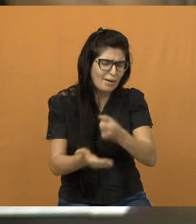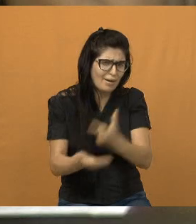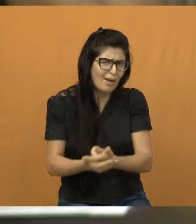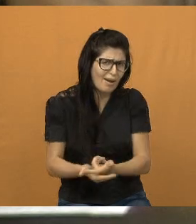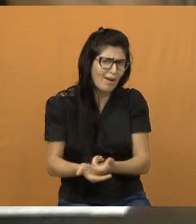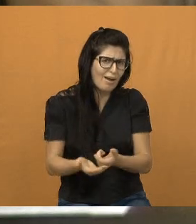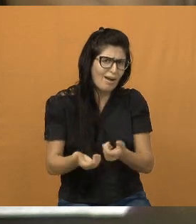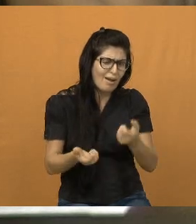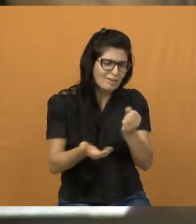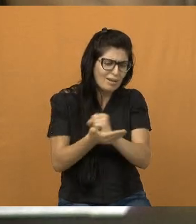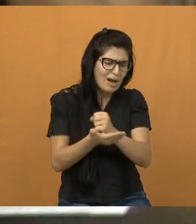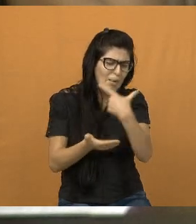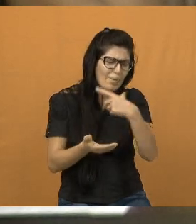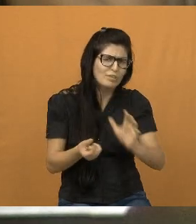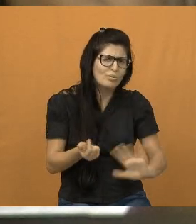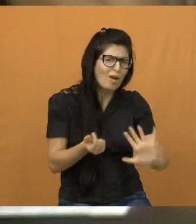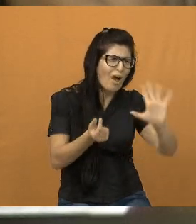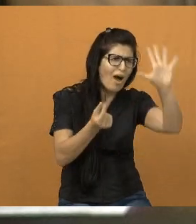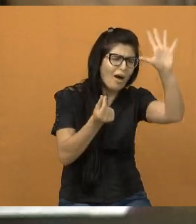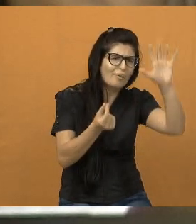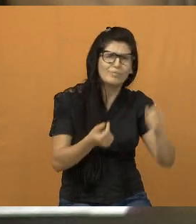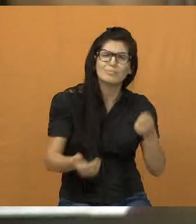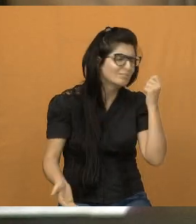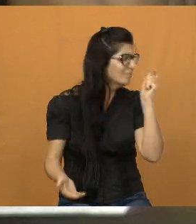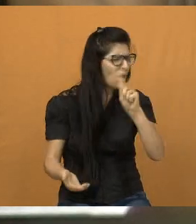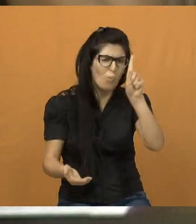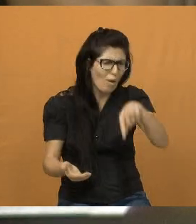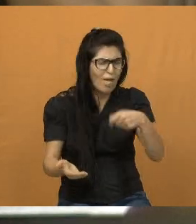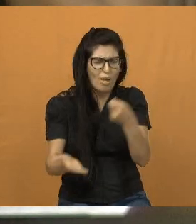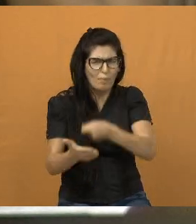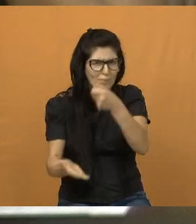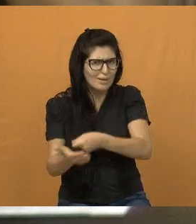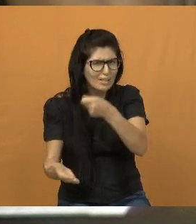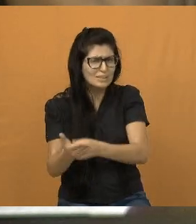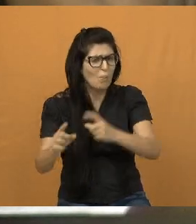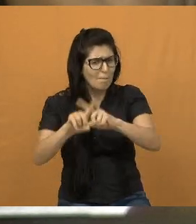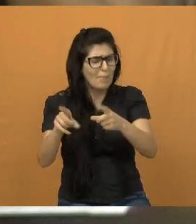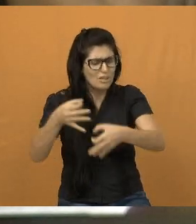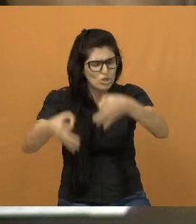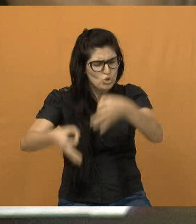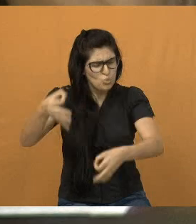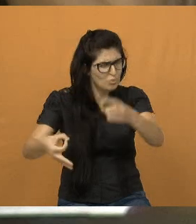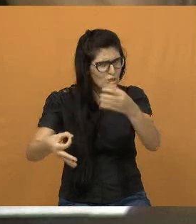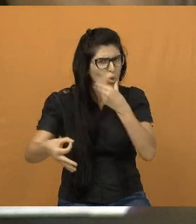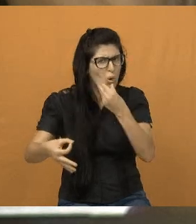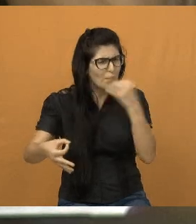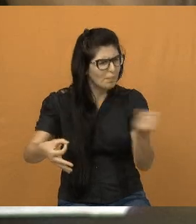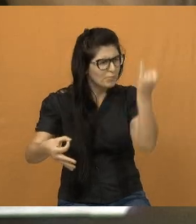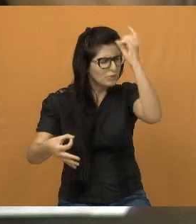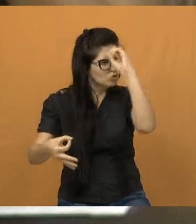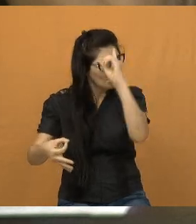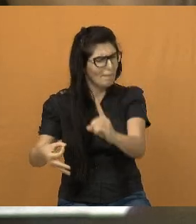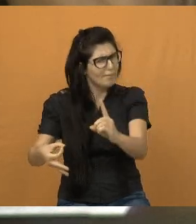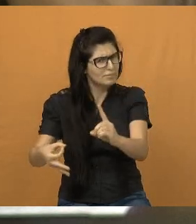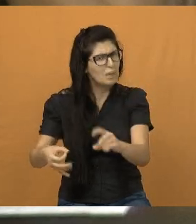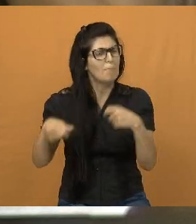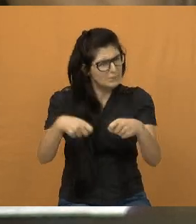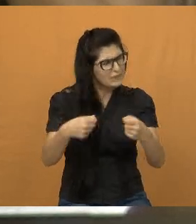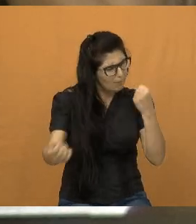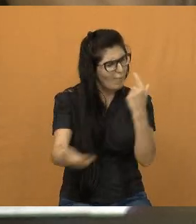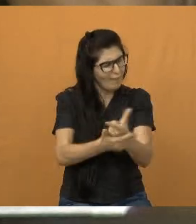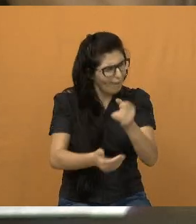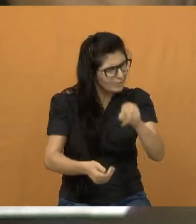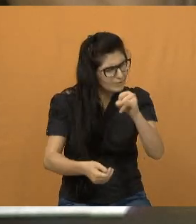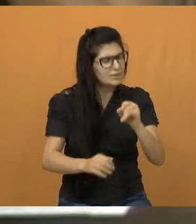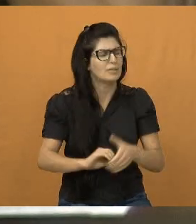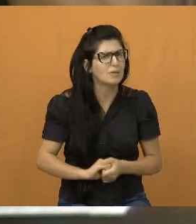alta complexidade, que não é nossa obrigação, mas o juiz determina que a gente pague. A gente acaba recorrendo depois contra